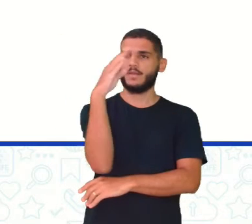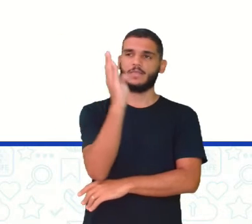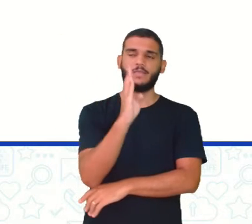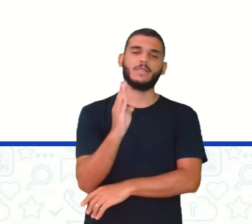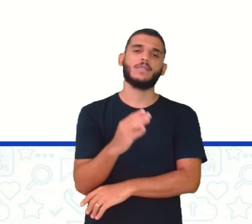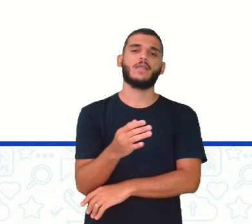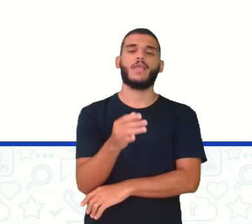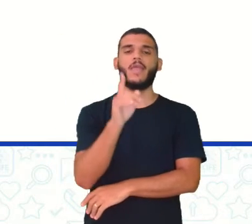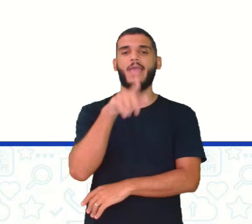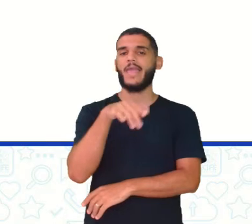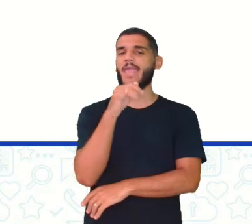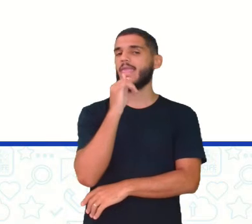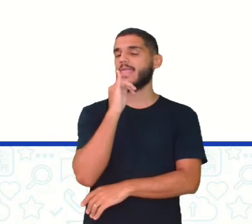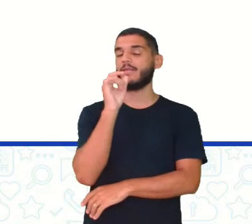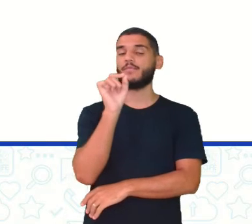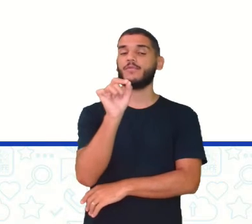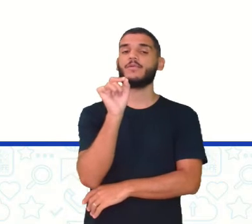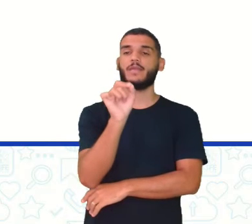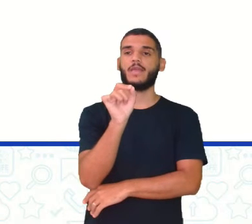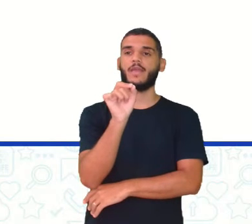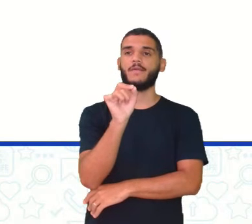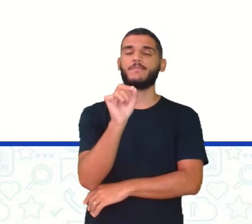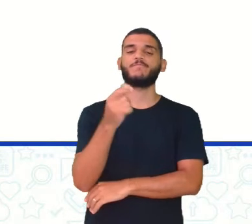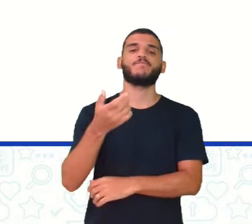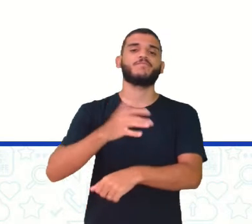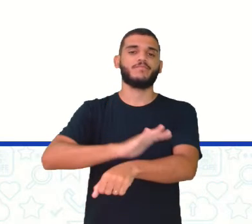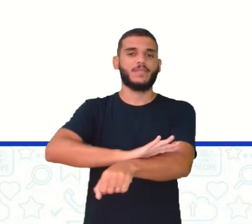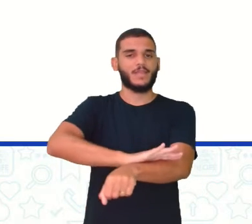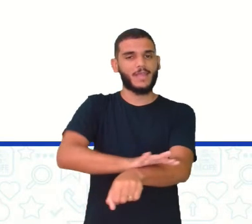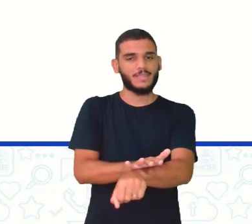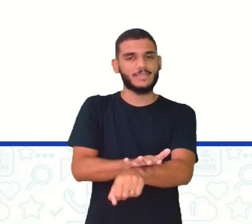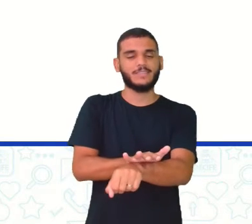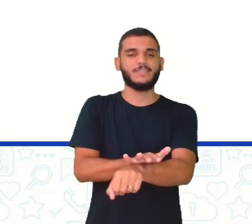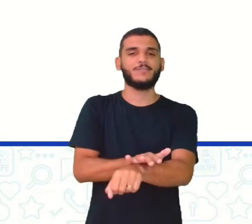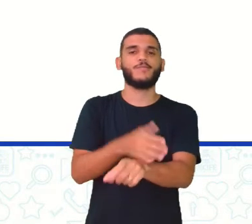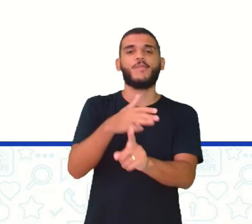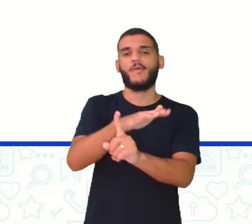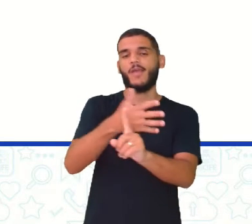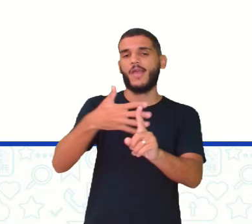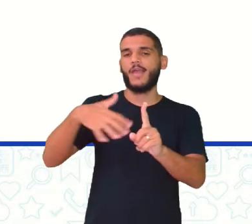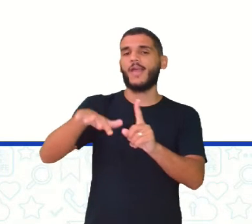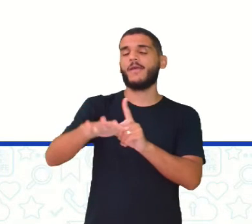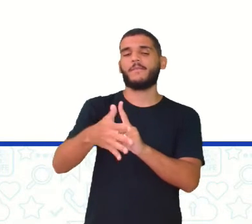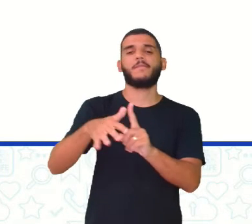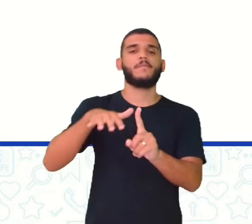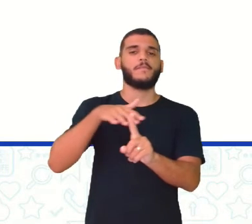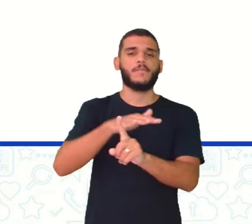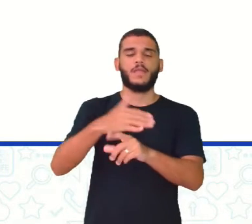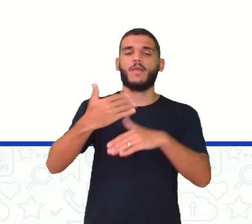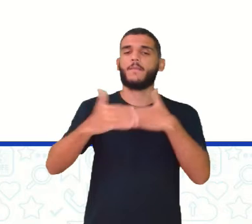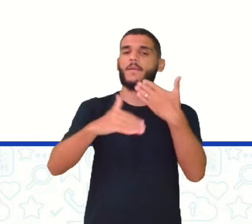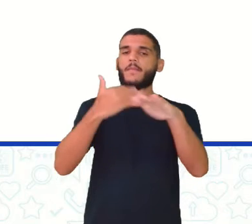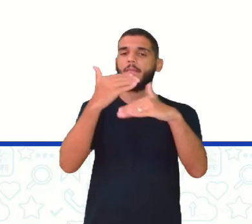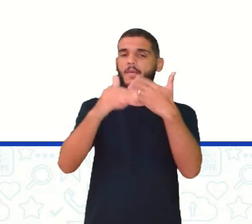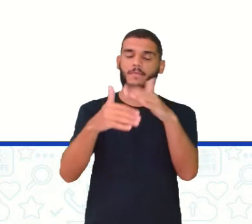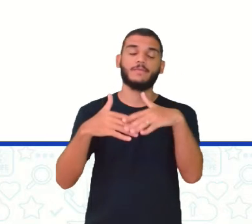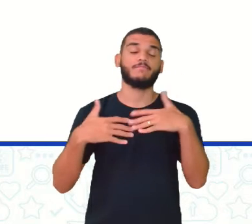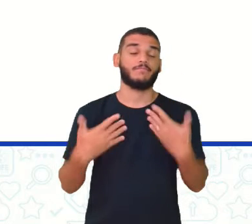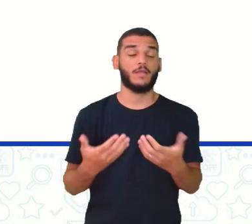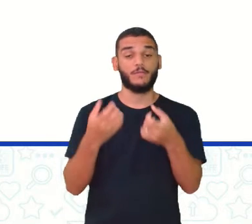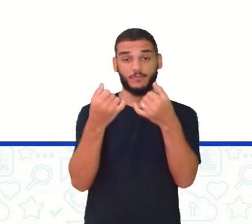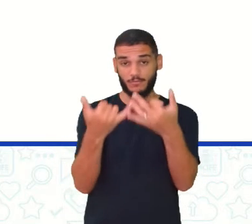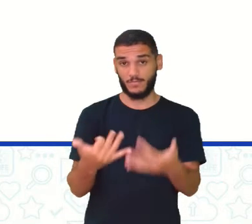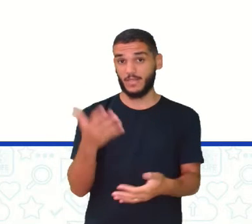exemplo notável de como o racismo ambiental se desenrola, né? Como eu falei para vocês, a gente falou um pouquinho